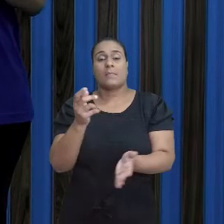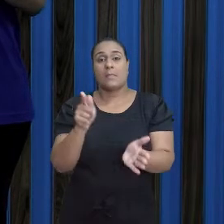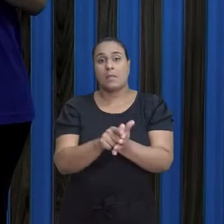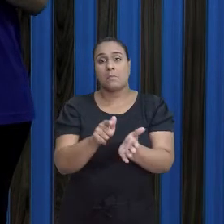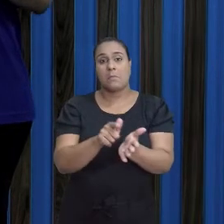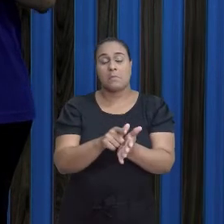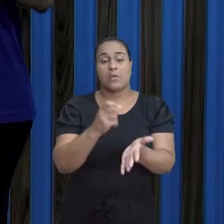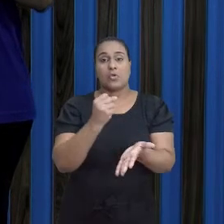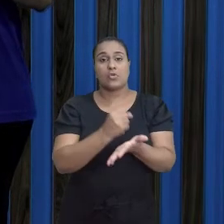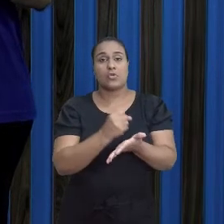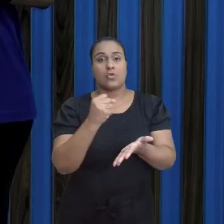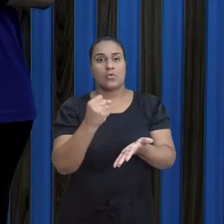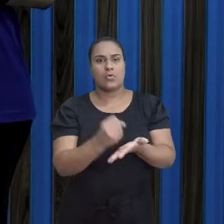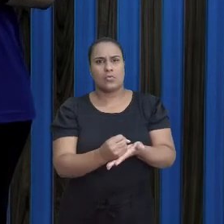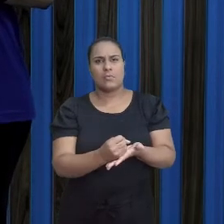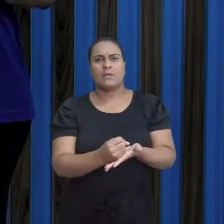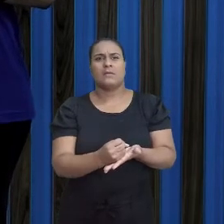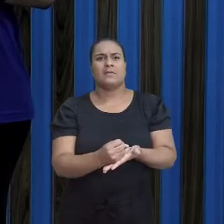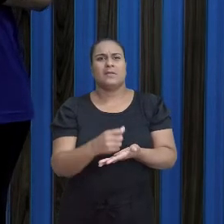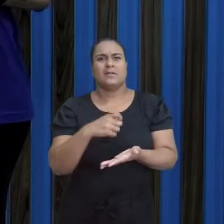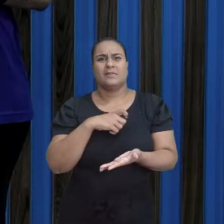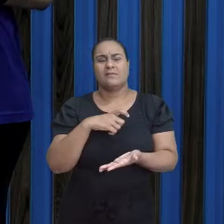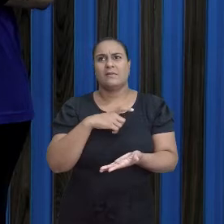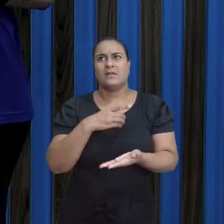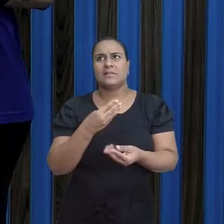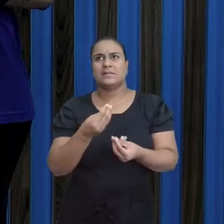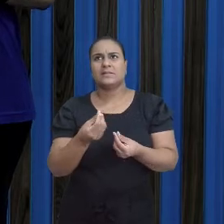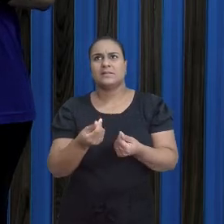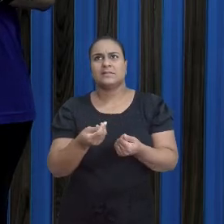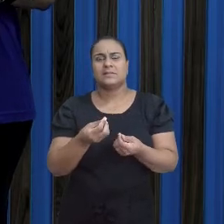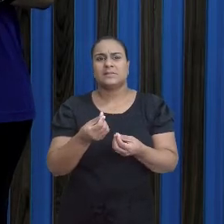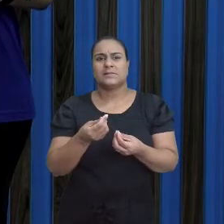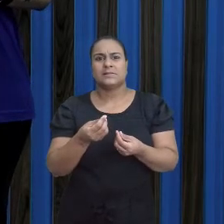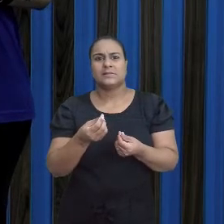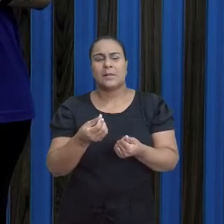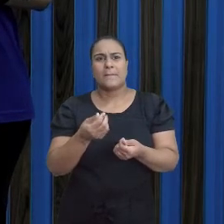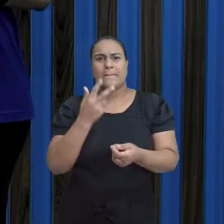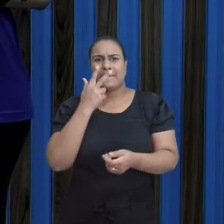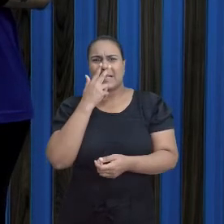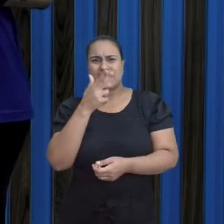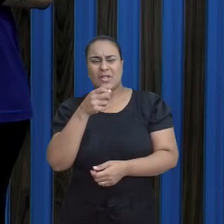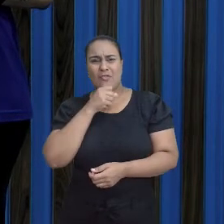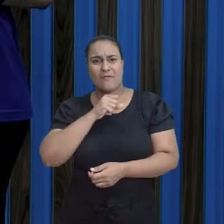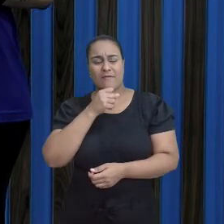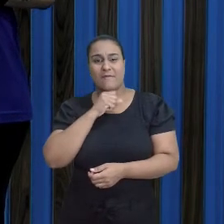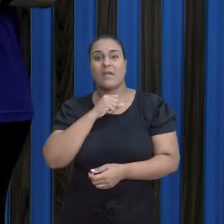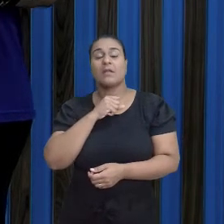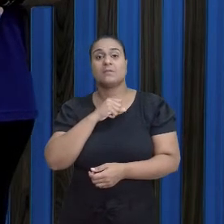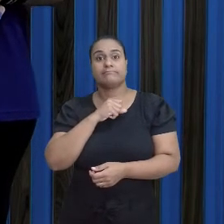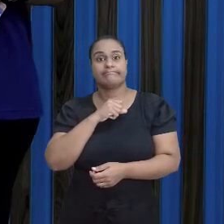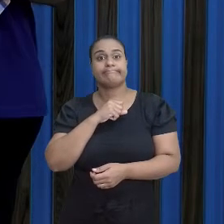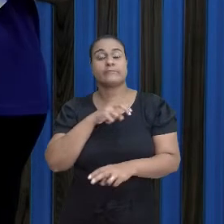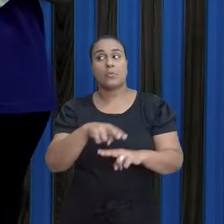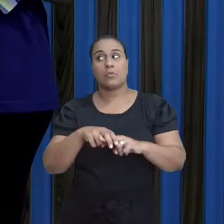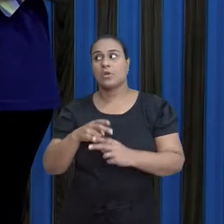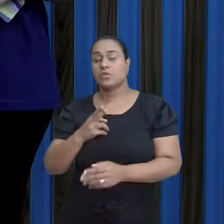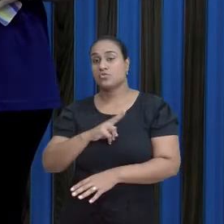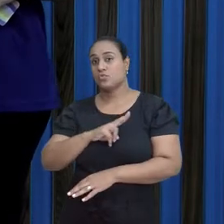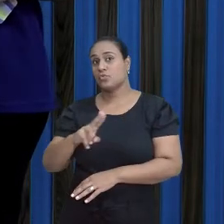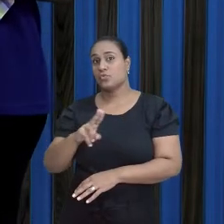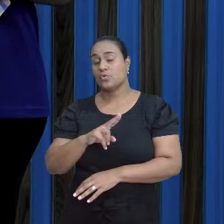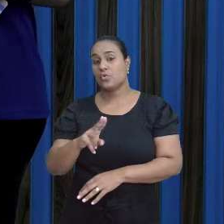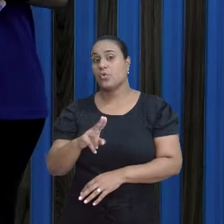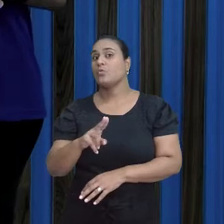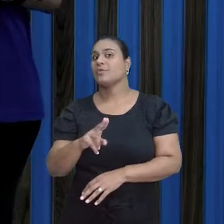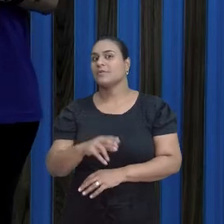esse documento, ficasse com aspecto de antigo. Então, por isso que se chama de grilagem. E a gente vê falar muito,